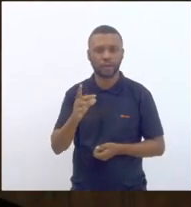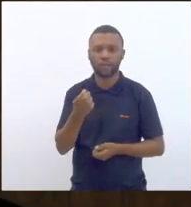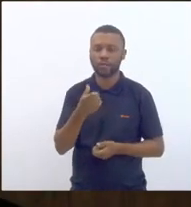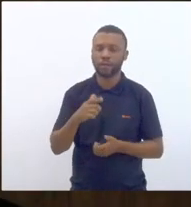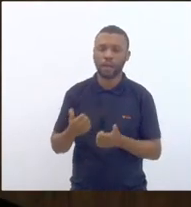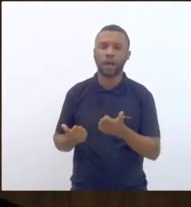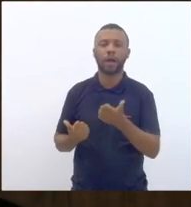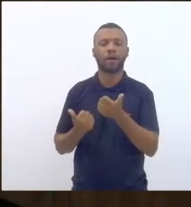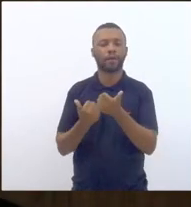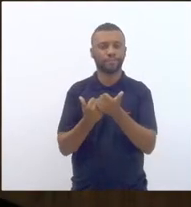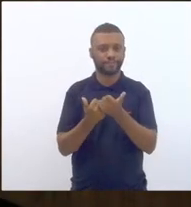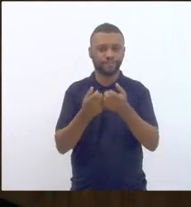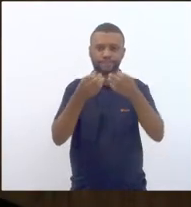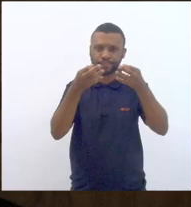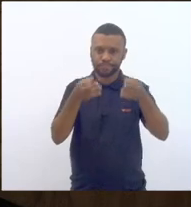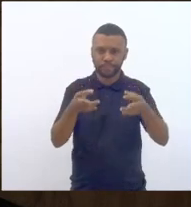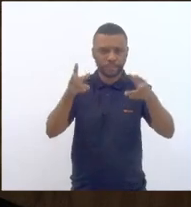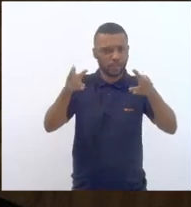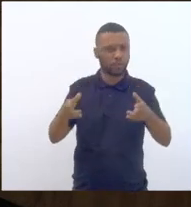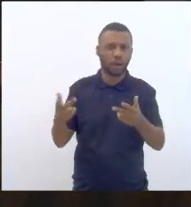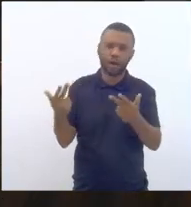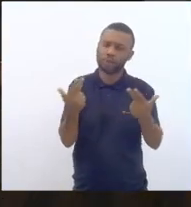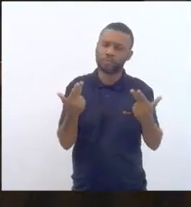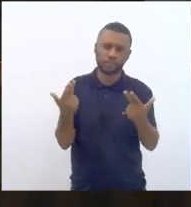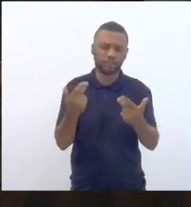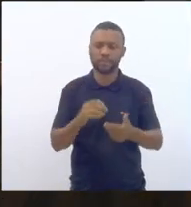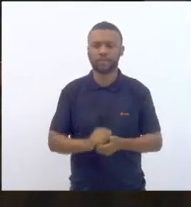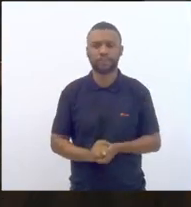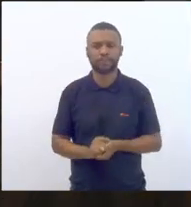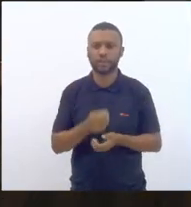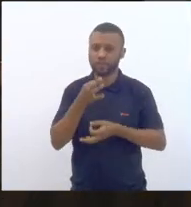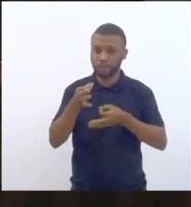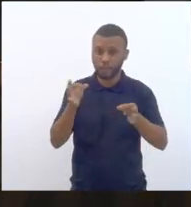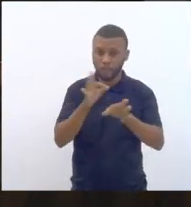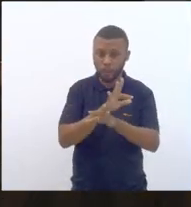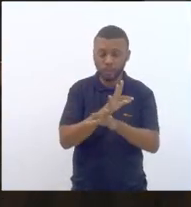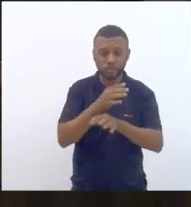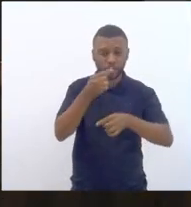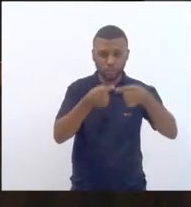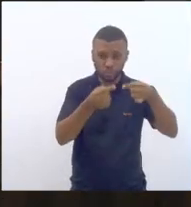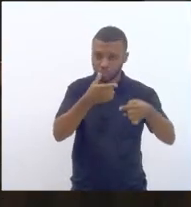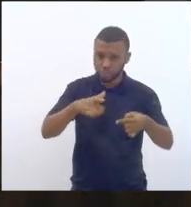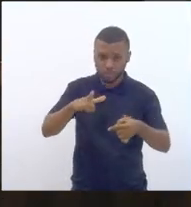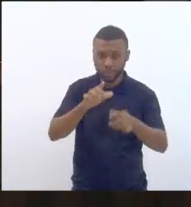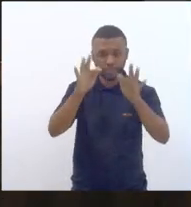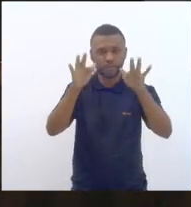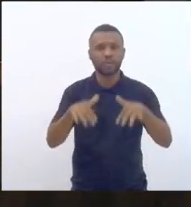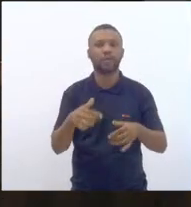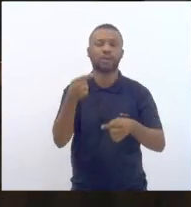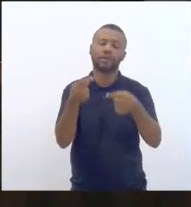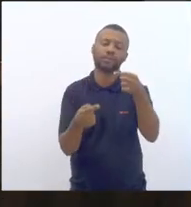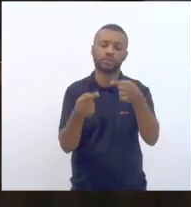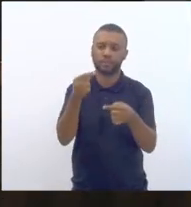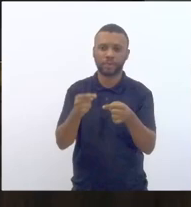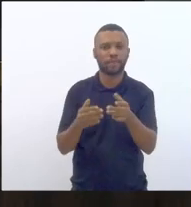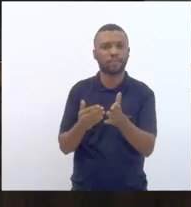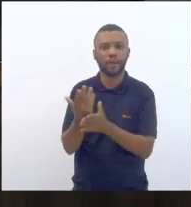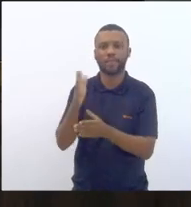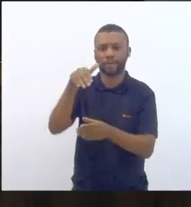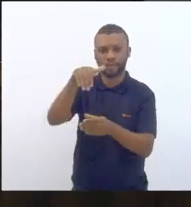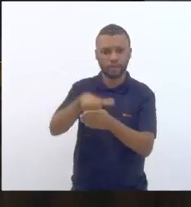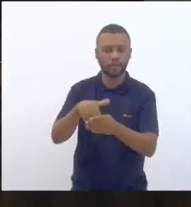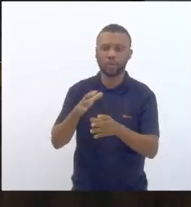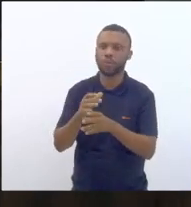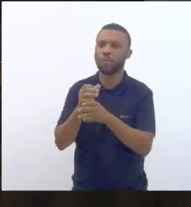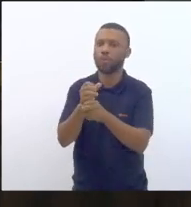Acompanha o parecer do deputado Valdeir Carneiro. Os pareceres emitidos em discussão. Não havendo quem queira discutir, encerrada a discussão. Em votação, os